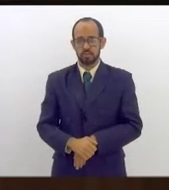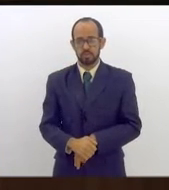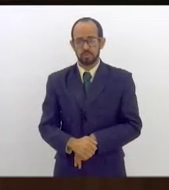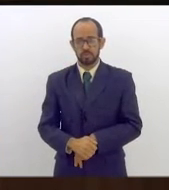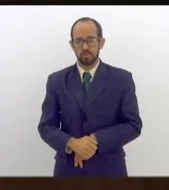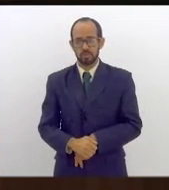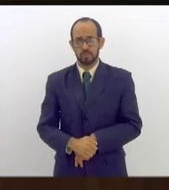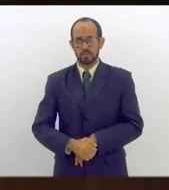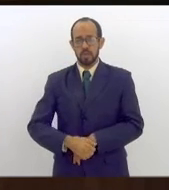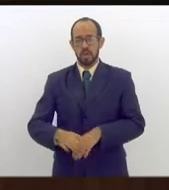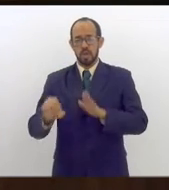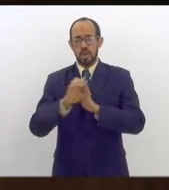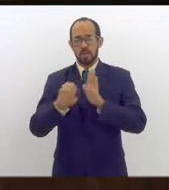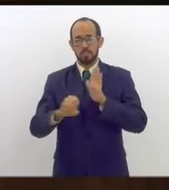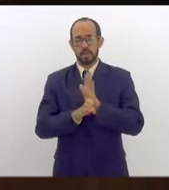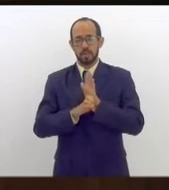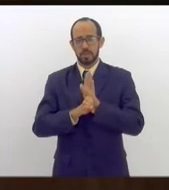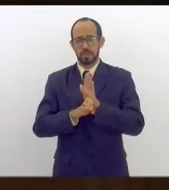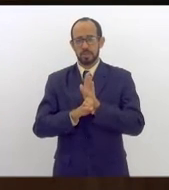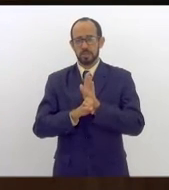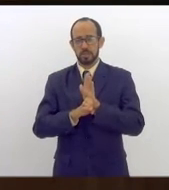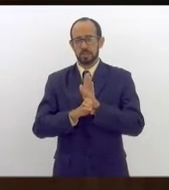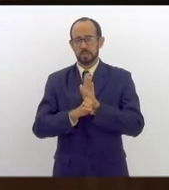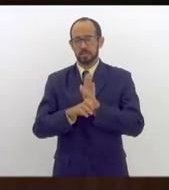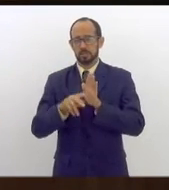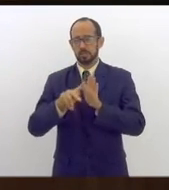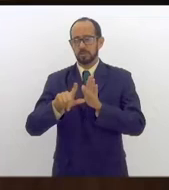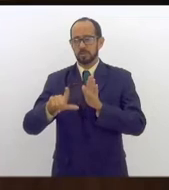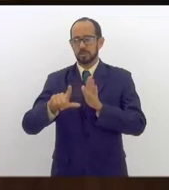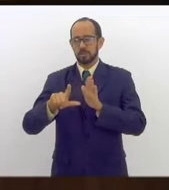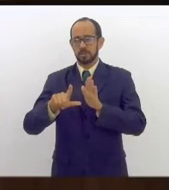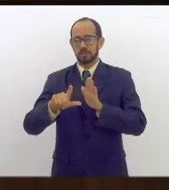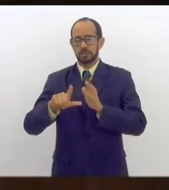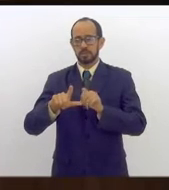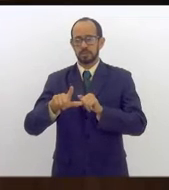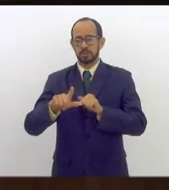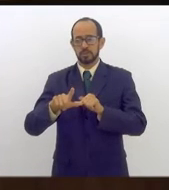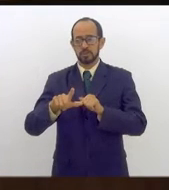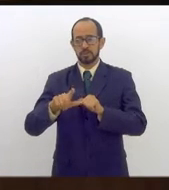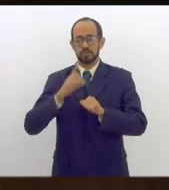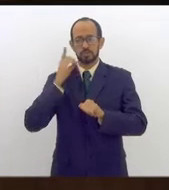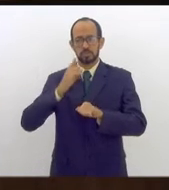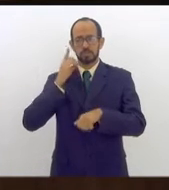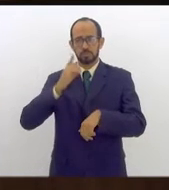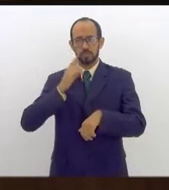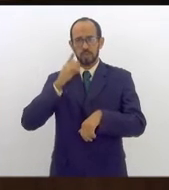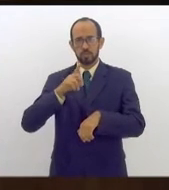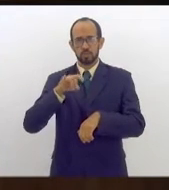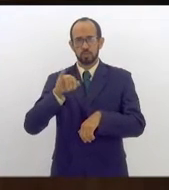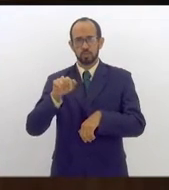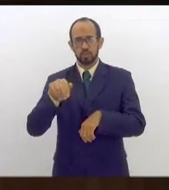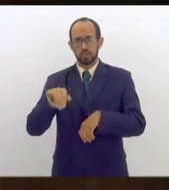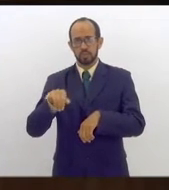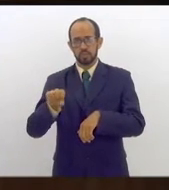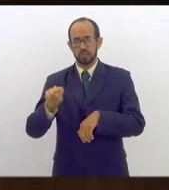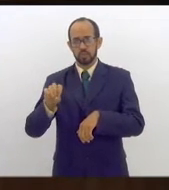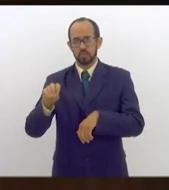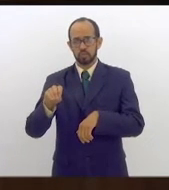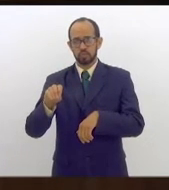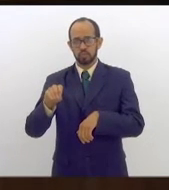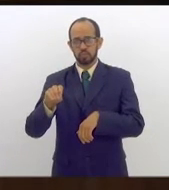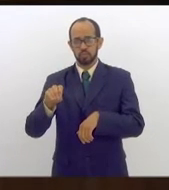A ementa do projeto do deputado Dionísio Lins